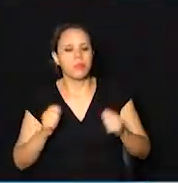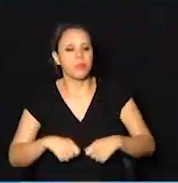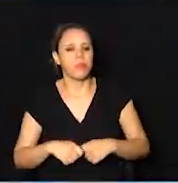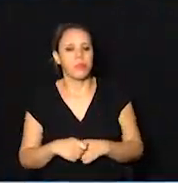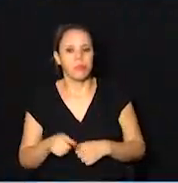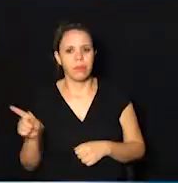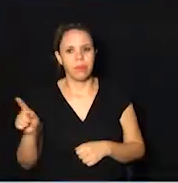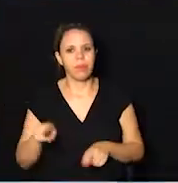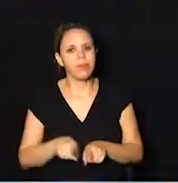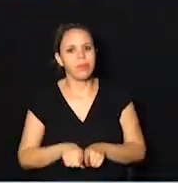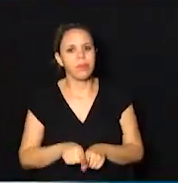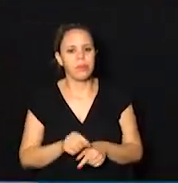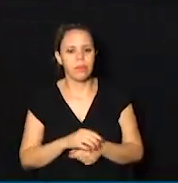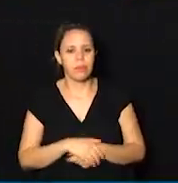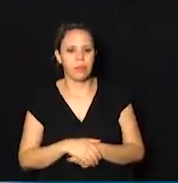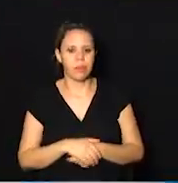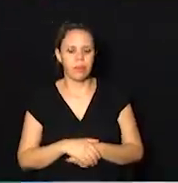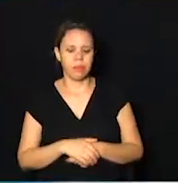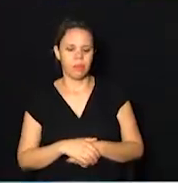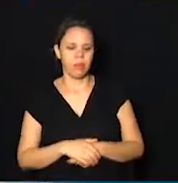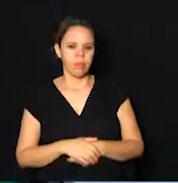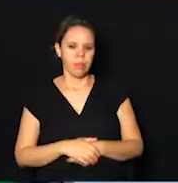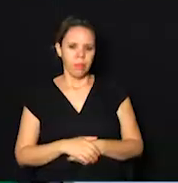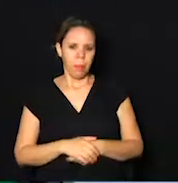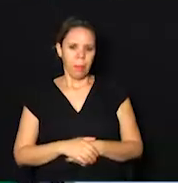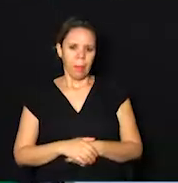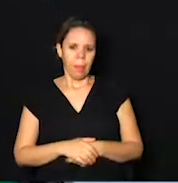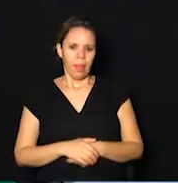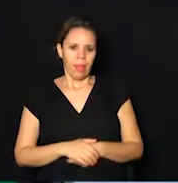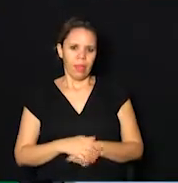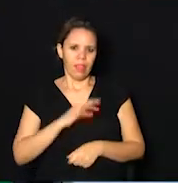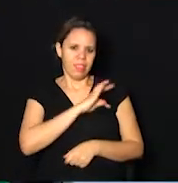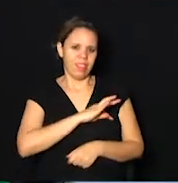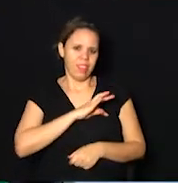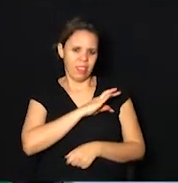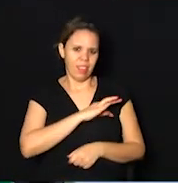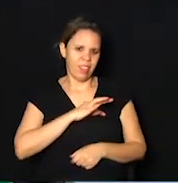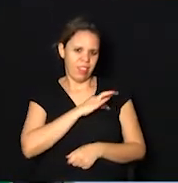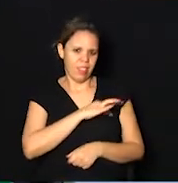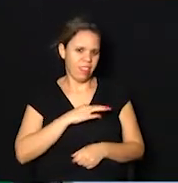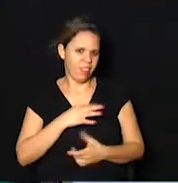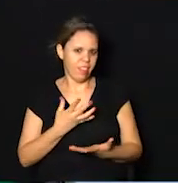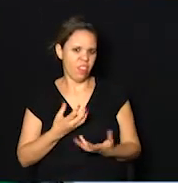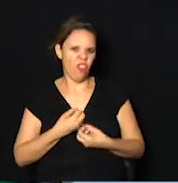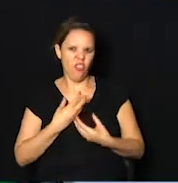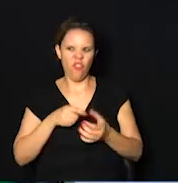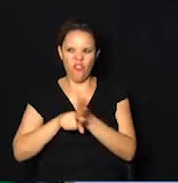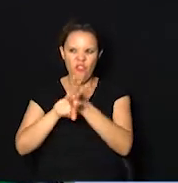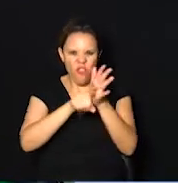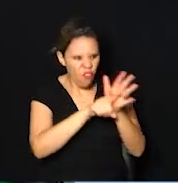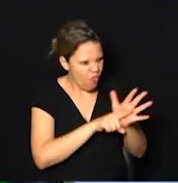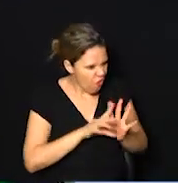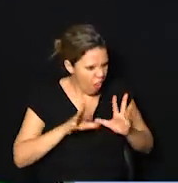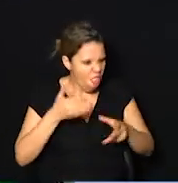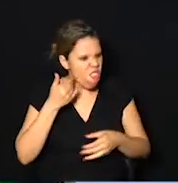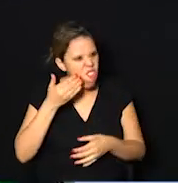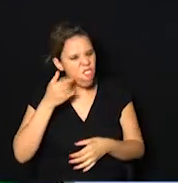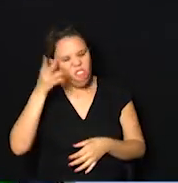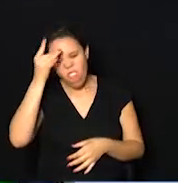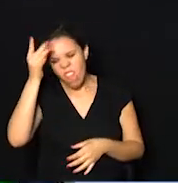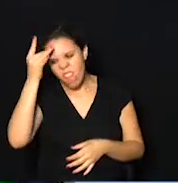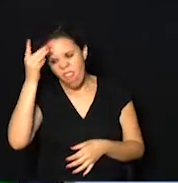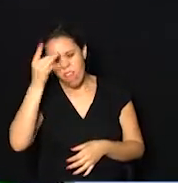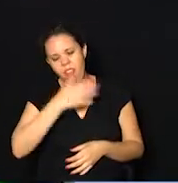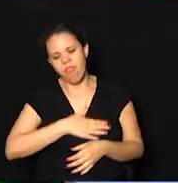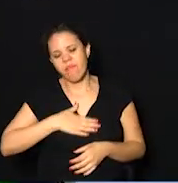e ele também é o sono técnica de rádio pede para informações tudo que coisa e eu